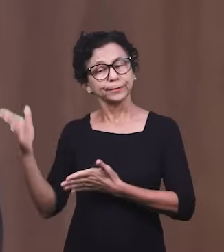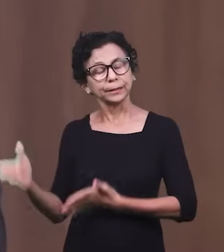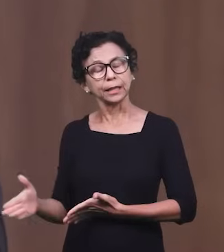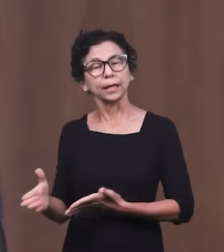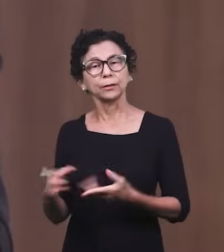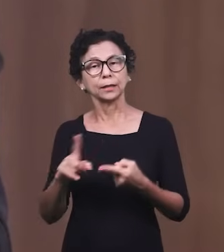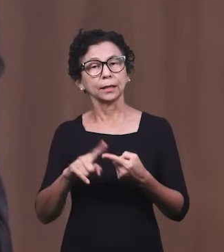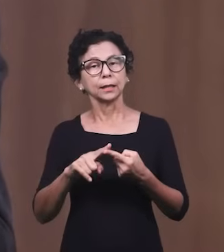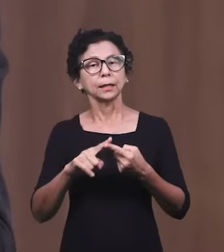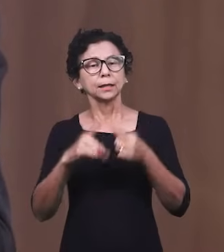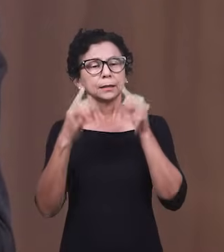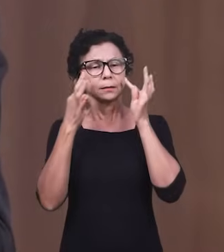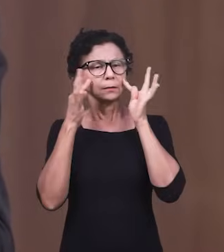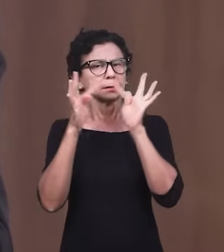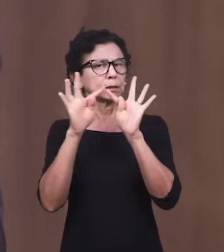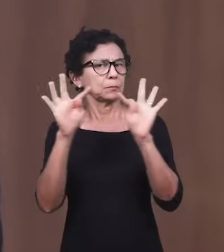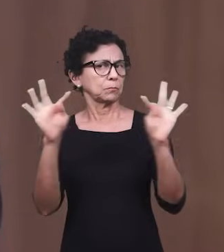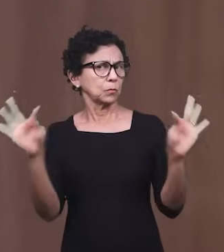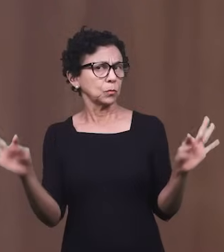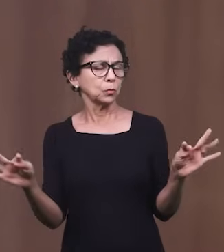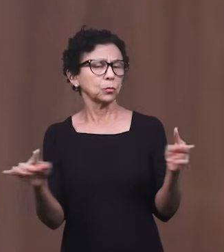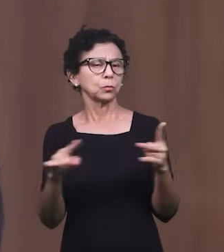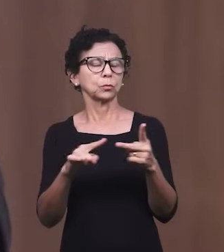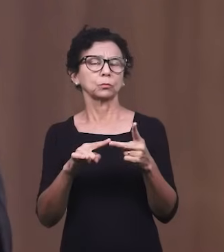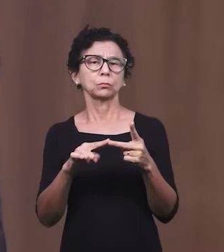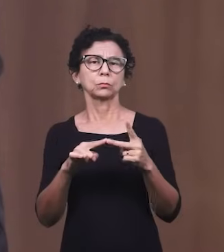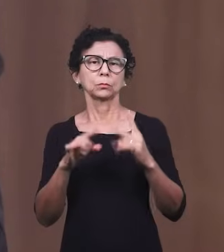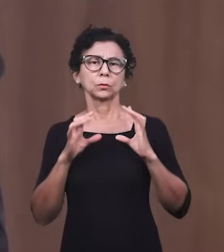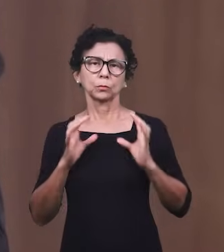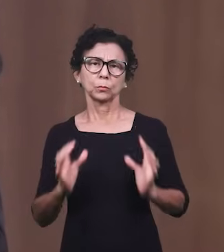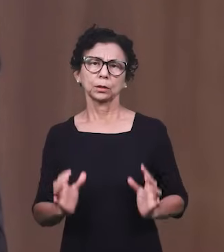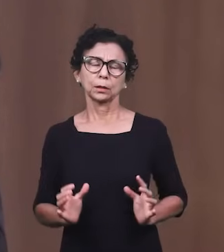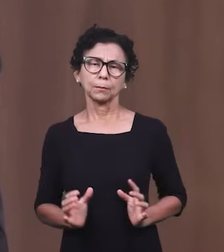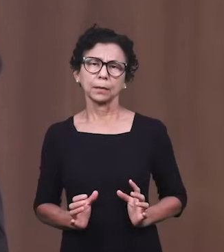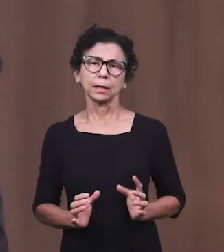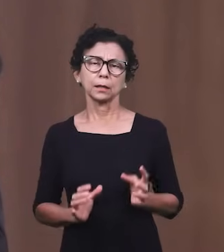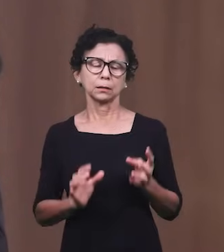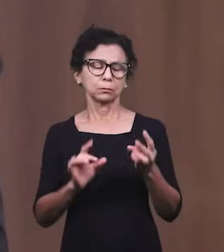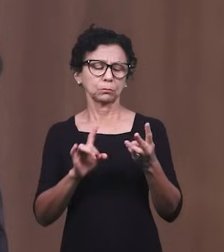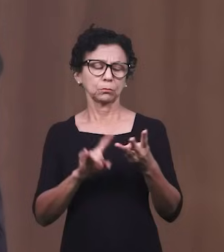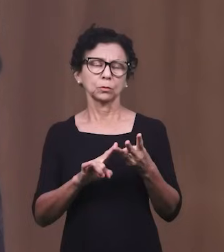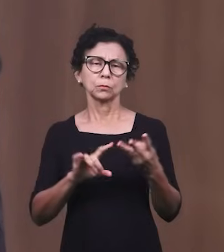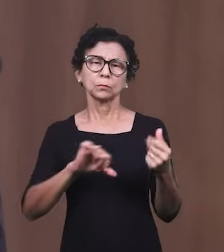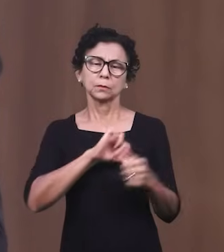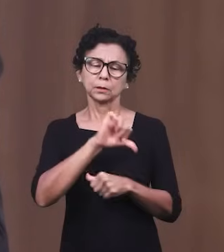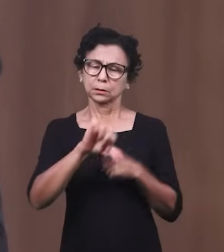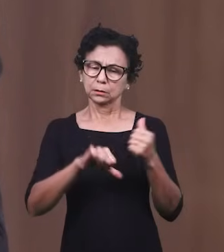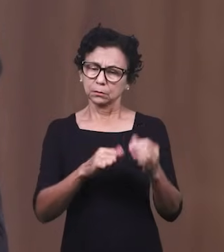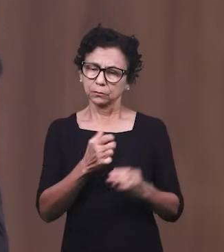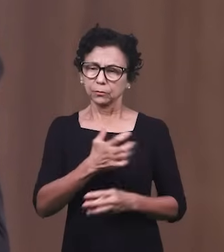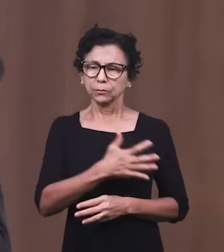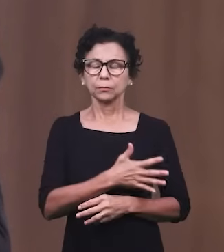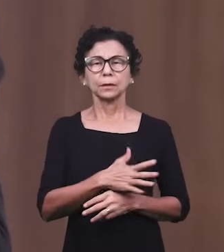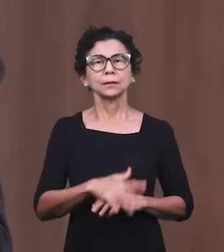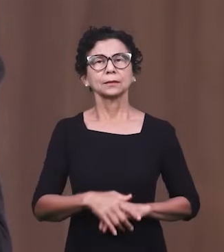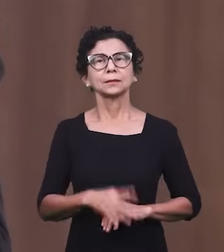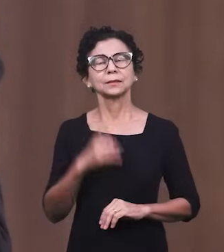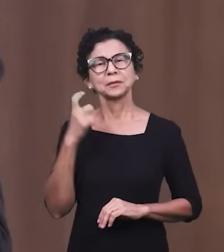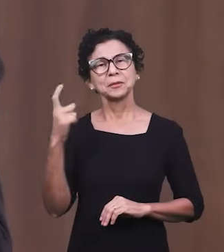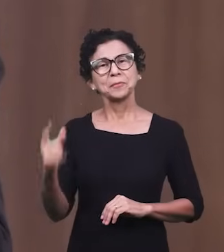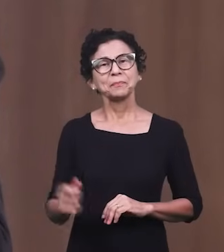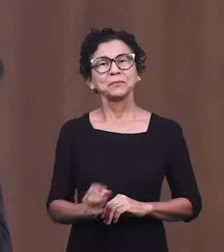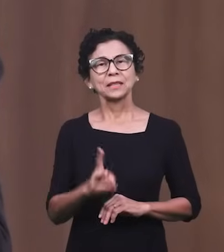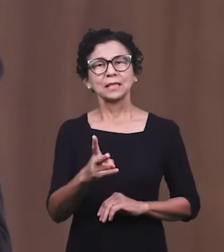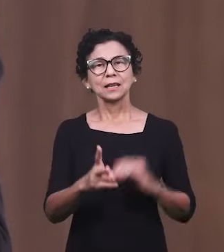seu testemunho né a a forma de viver então Eh é um aspecto bem interessante esse e as